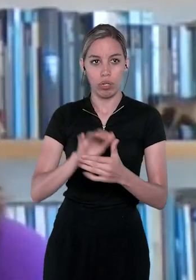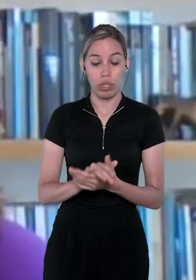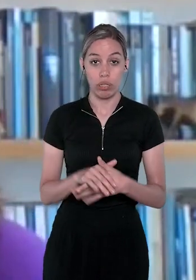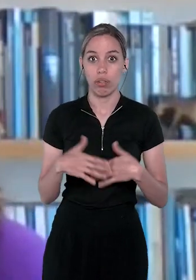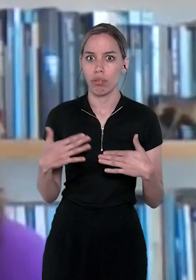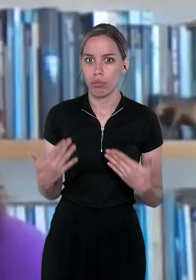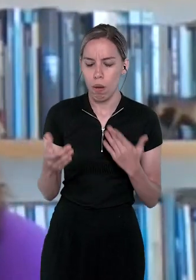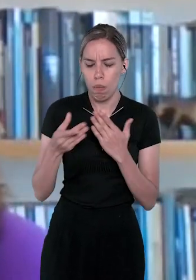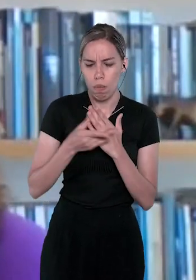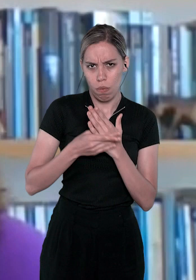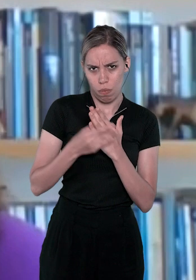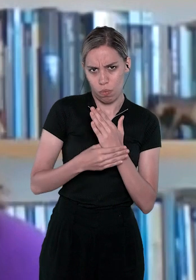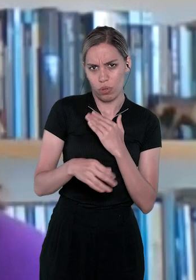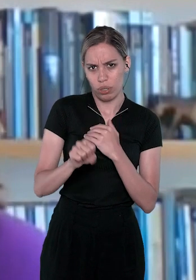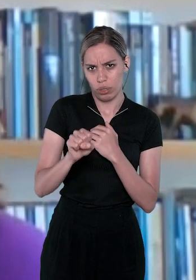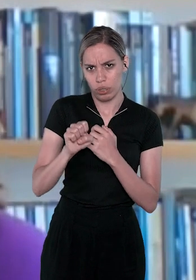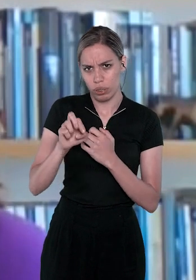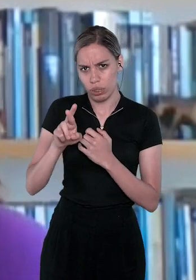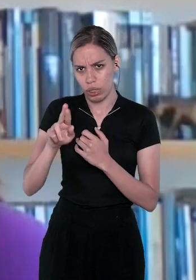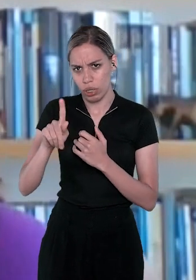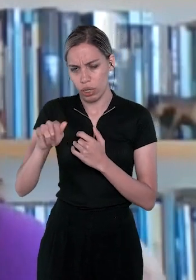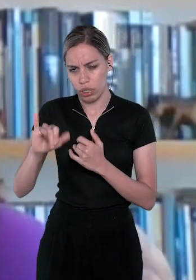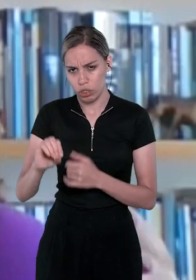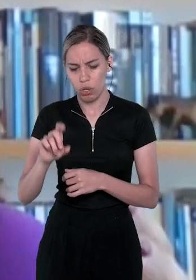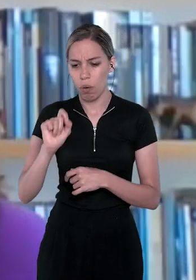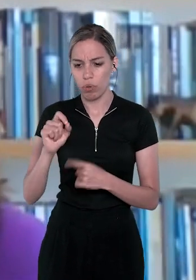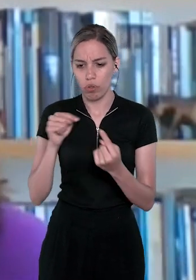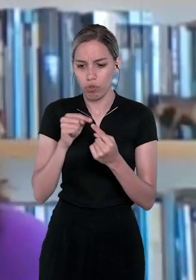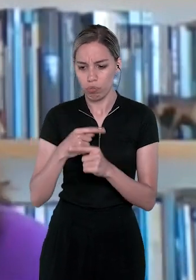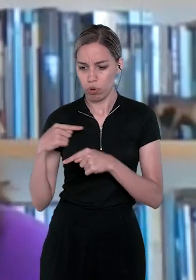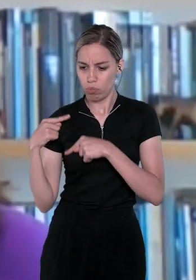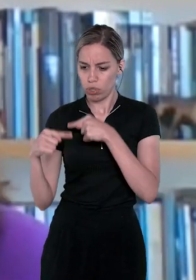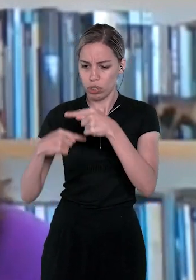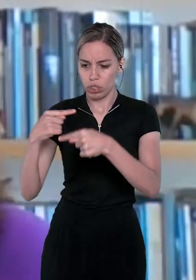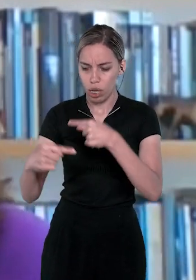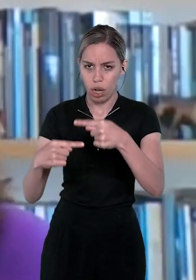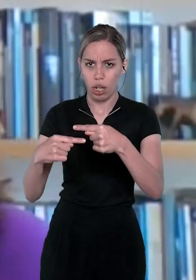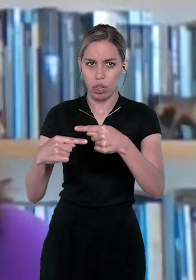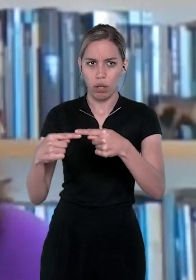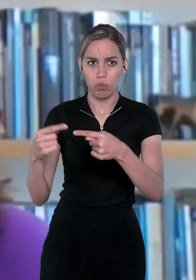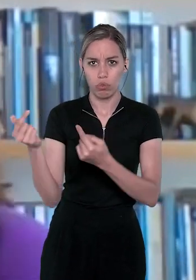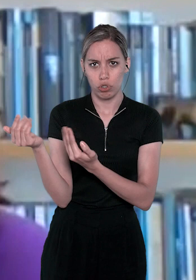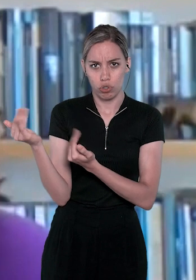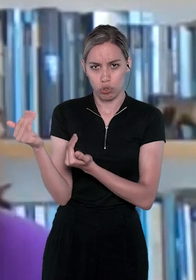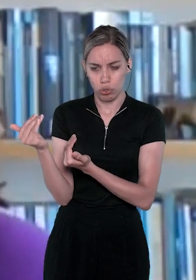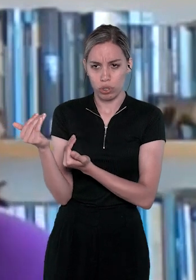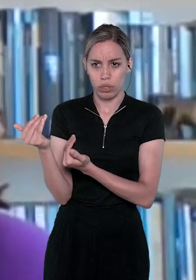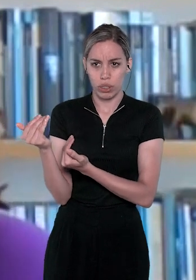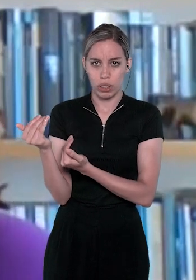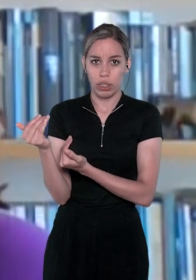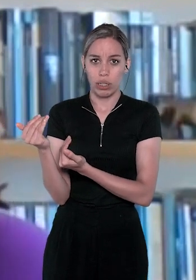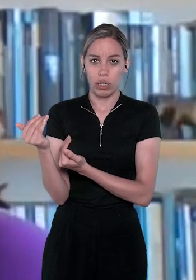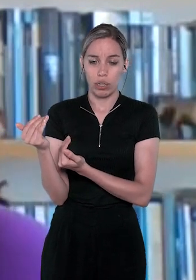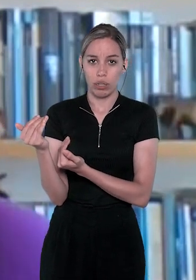do Sérgio é uma geração que é adolescente num momento de profunda distopia